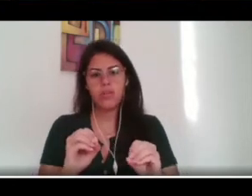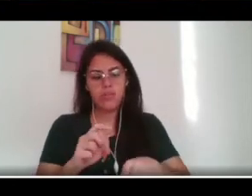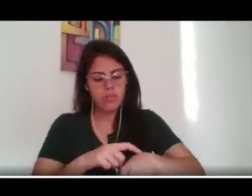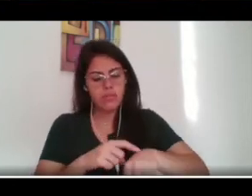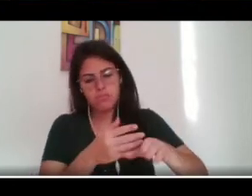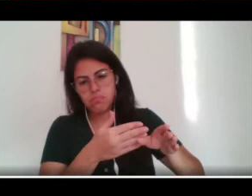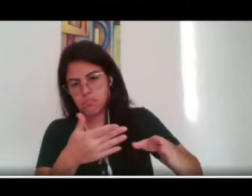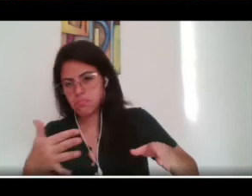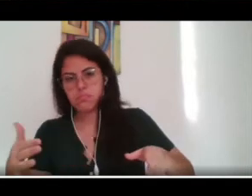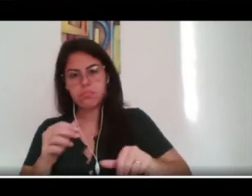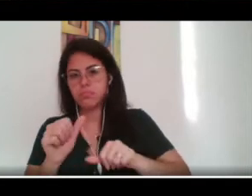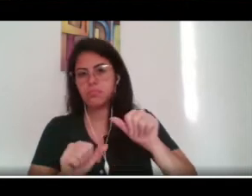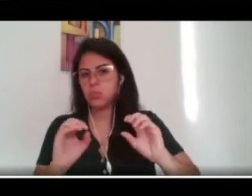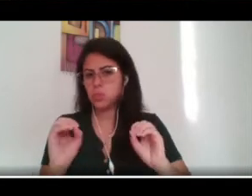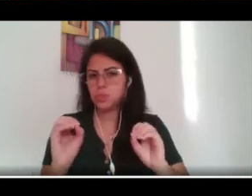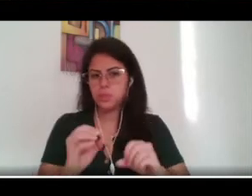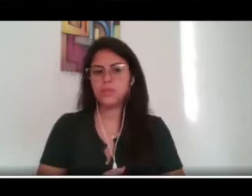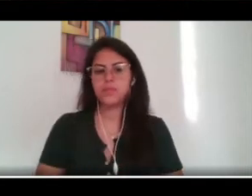23,7